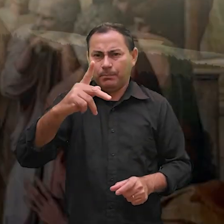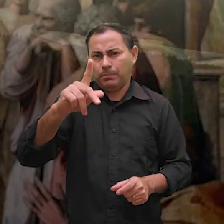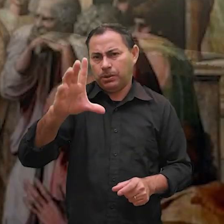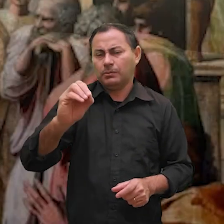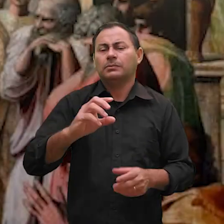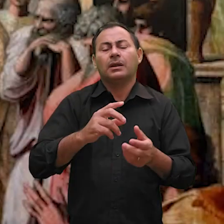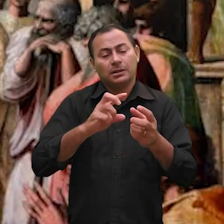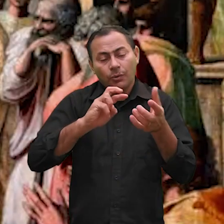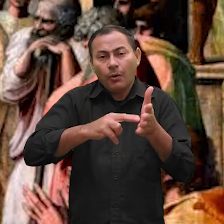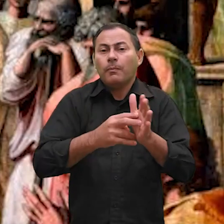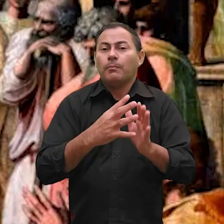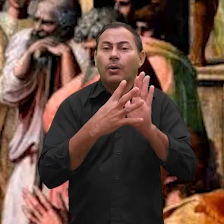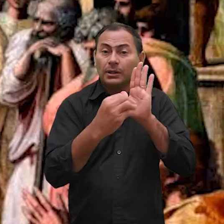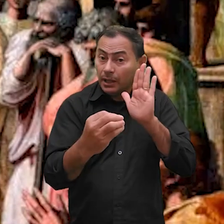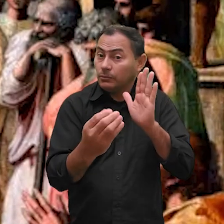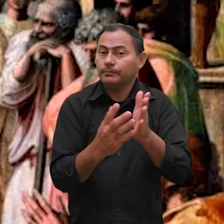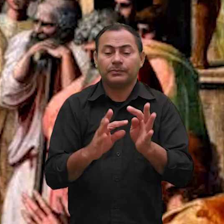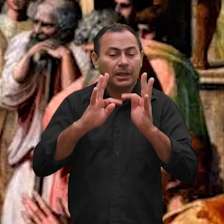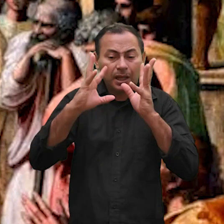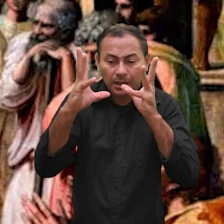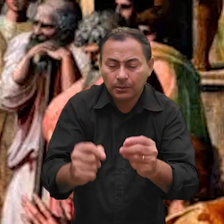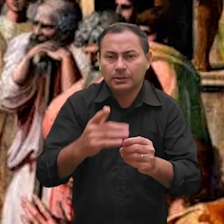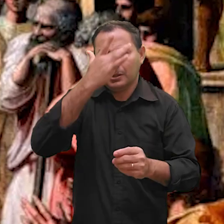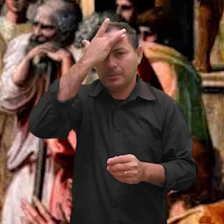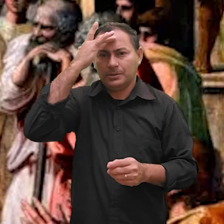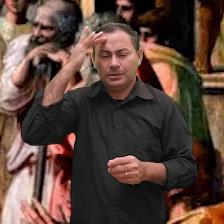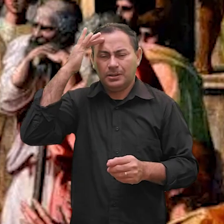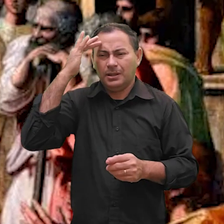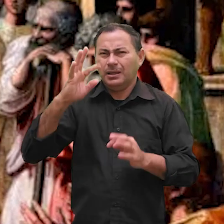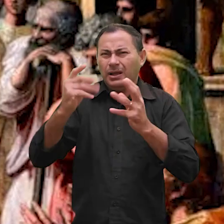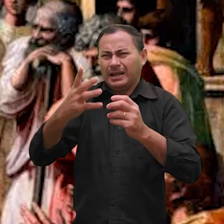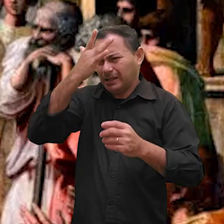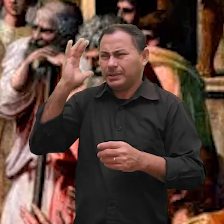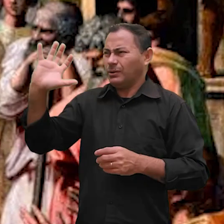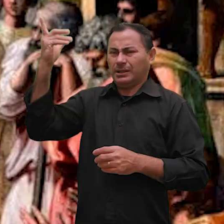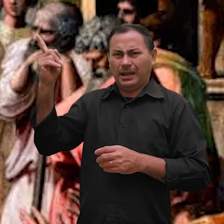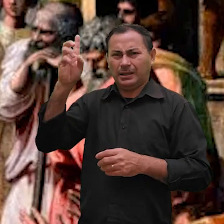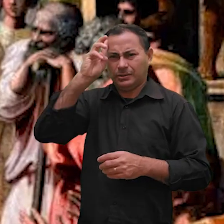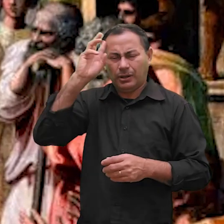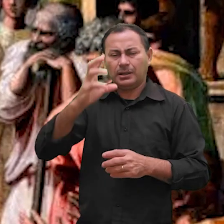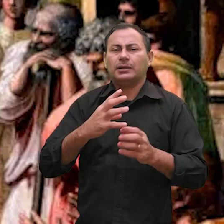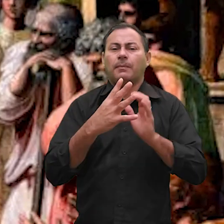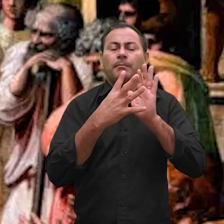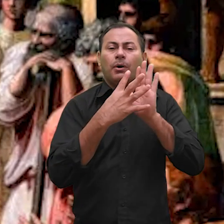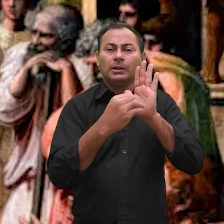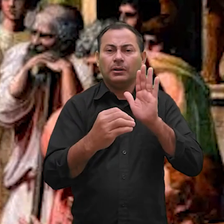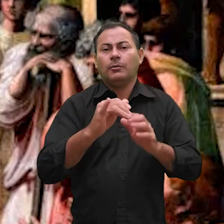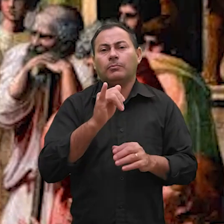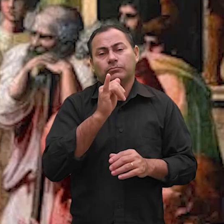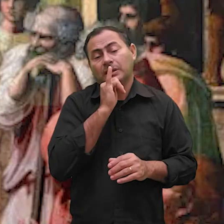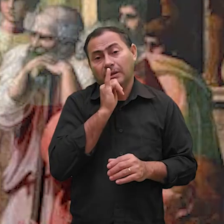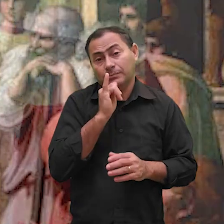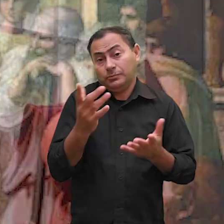modelo. O que ele realmente está dizendo é que todas aquelas coisas que aconteceram eram modelos, que são como lições